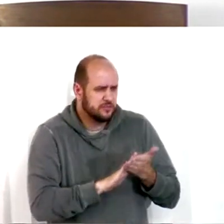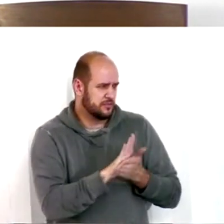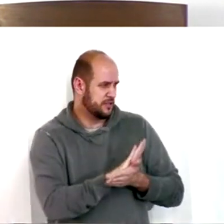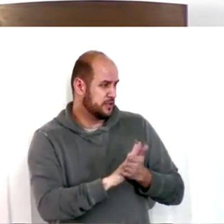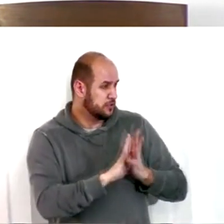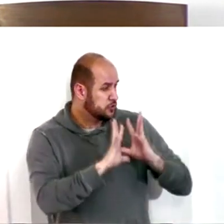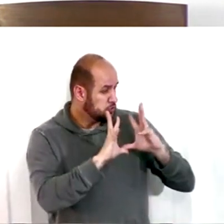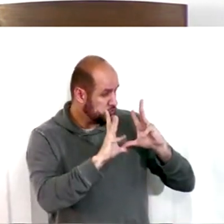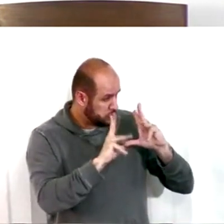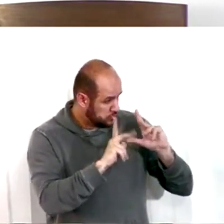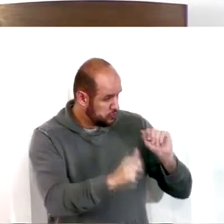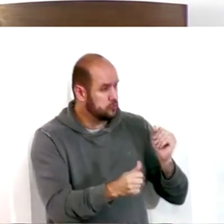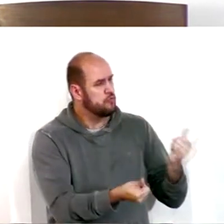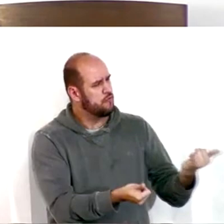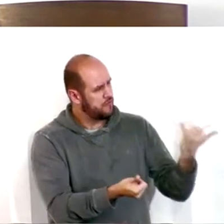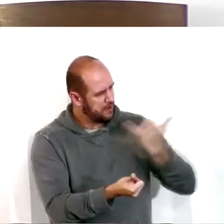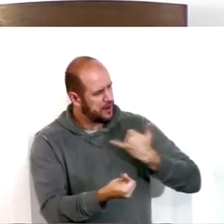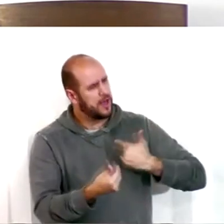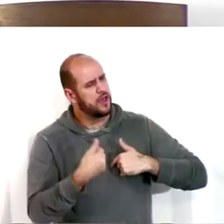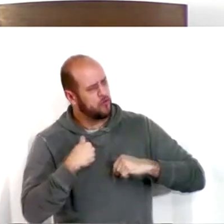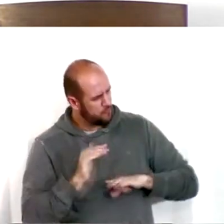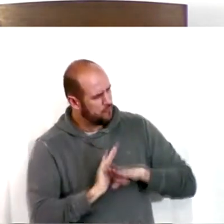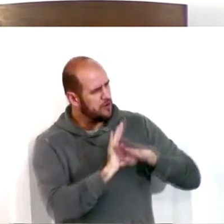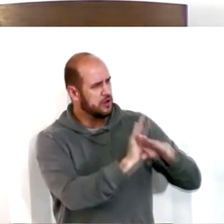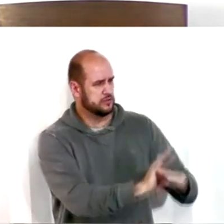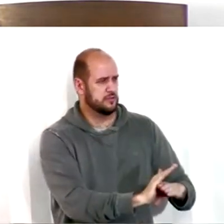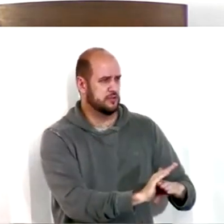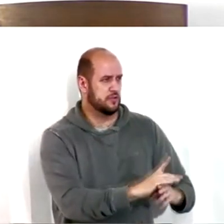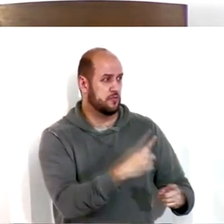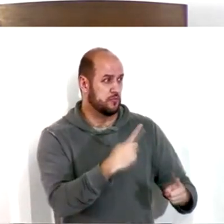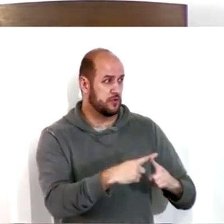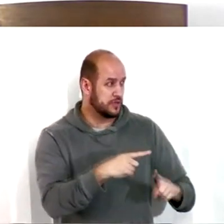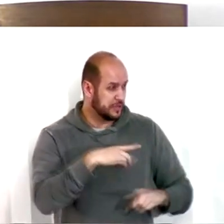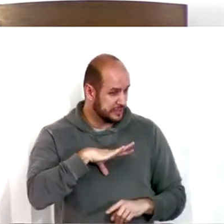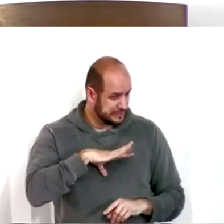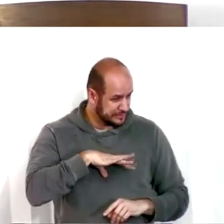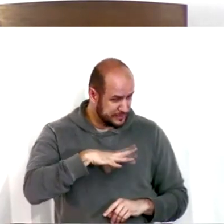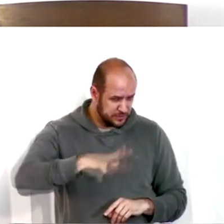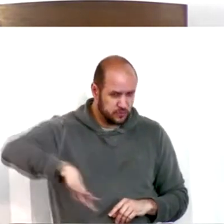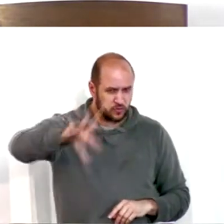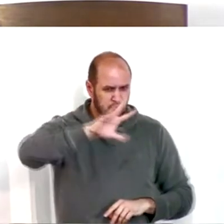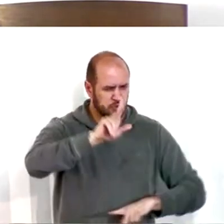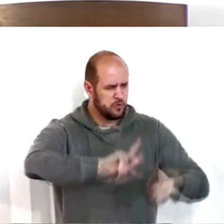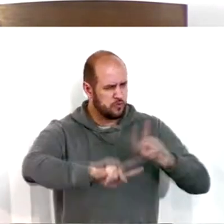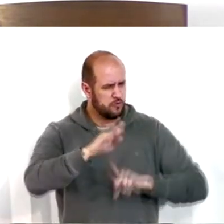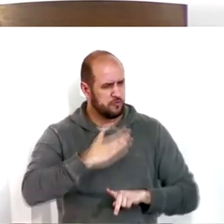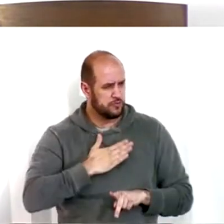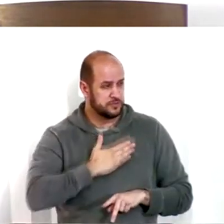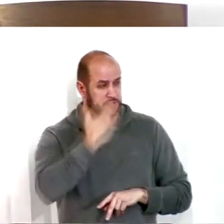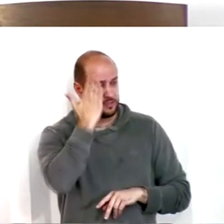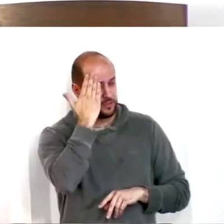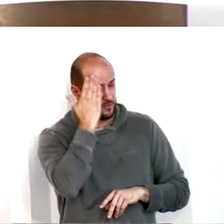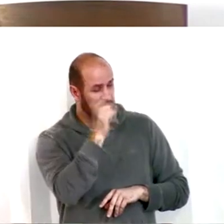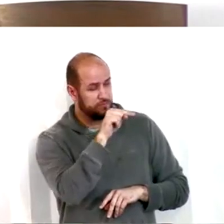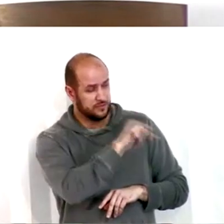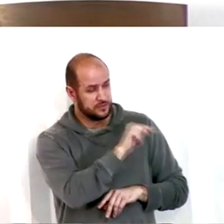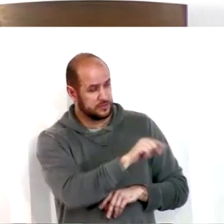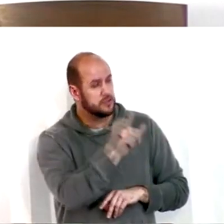quanto disseste eu te farei, pois toda a cidade do meu povo sabe que és